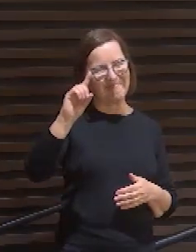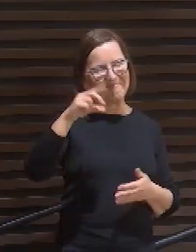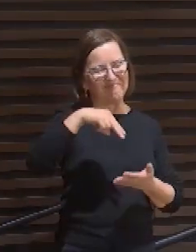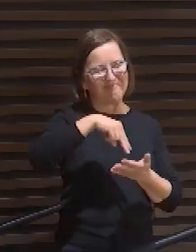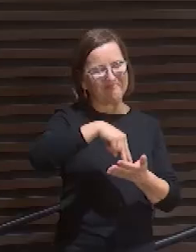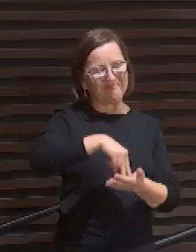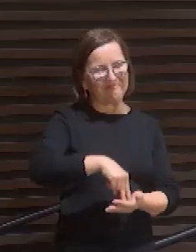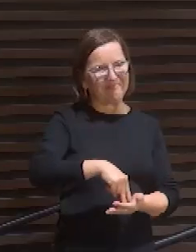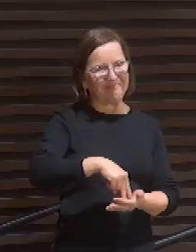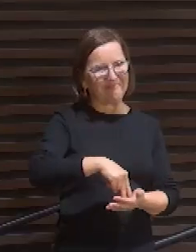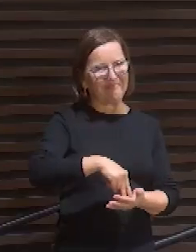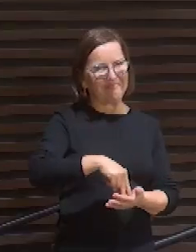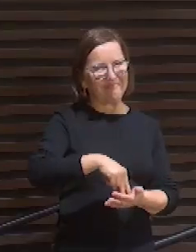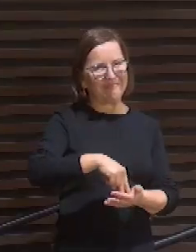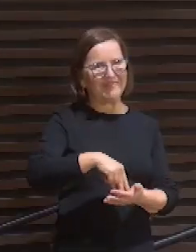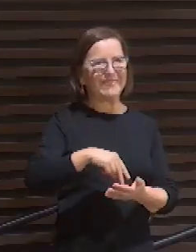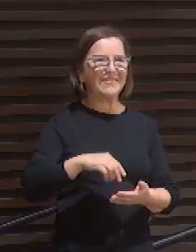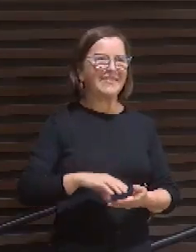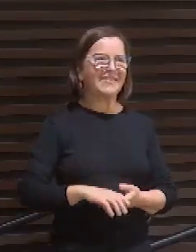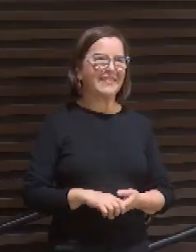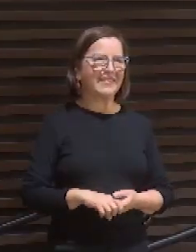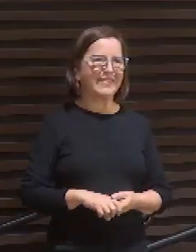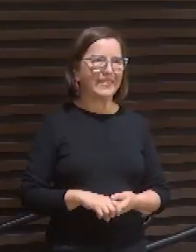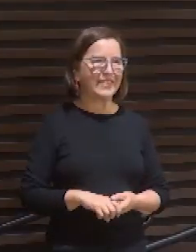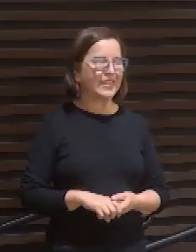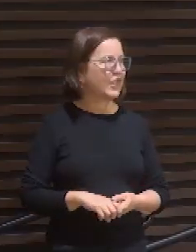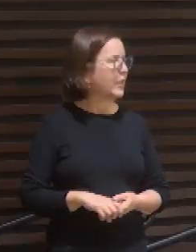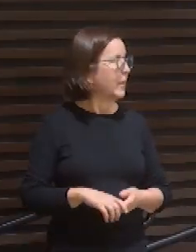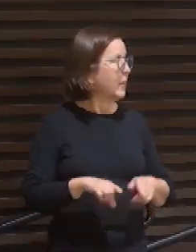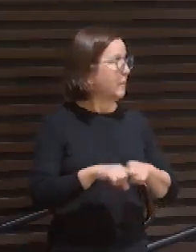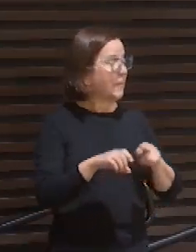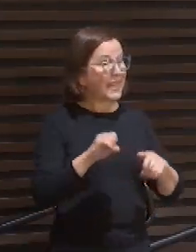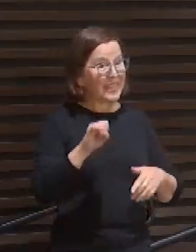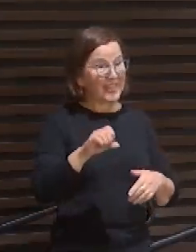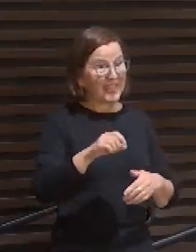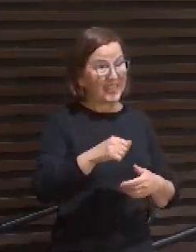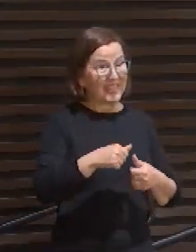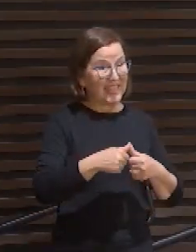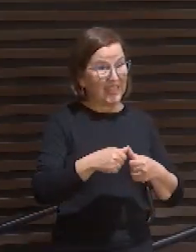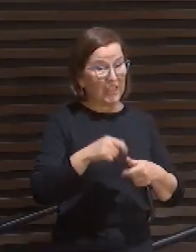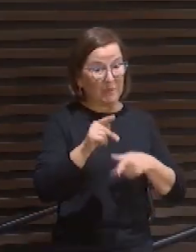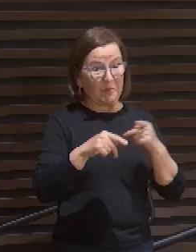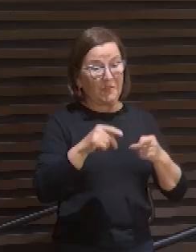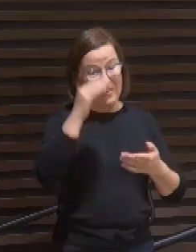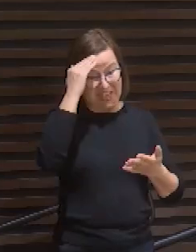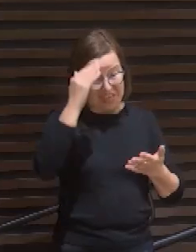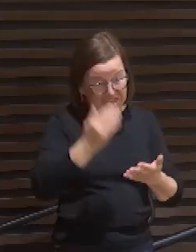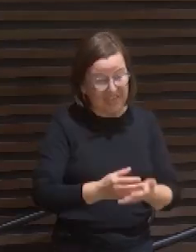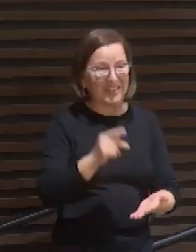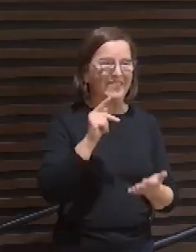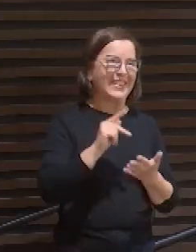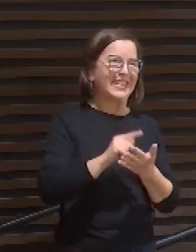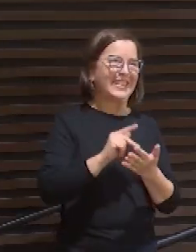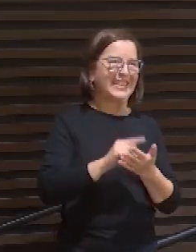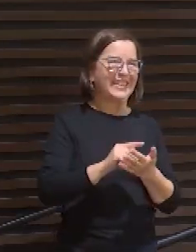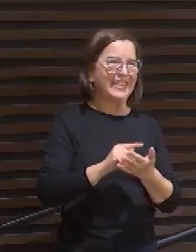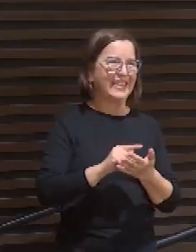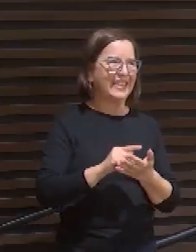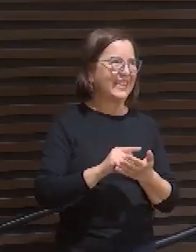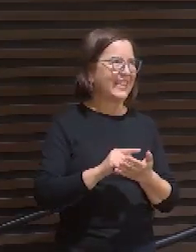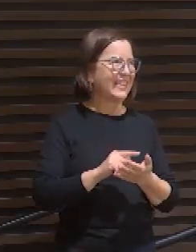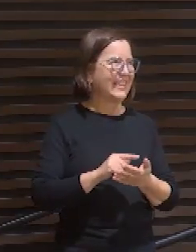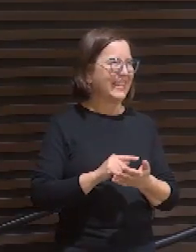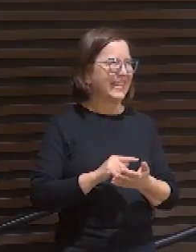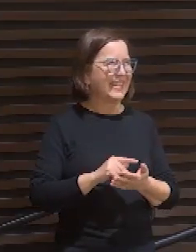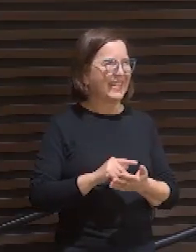inabalável. Mas se esse povo cresce de verdade, iria irromper